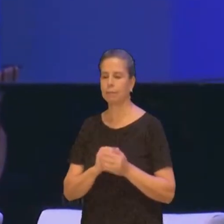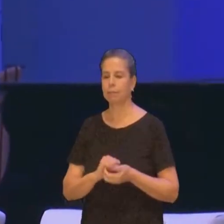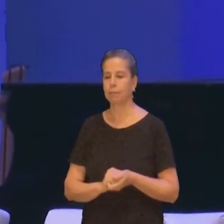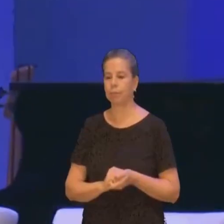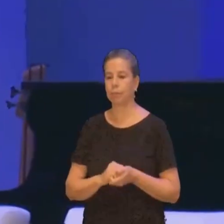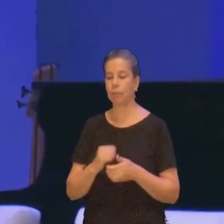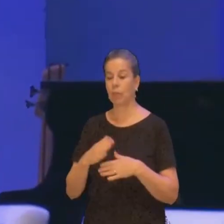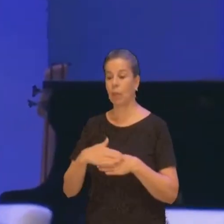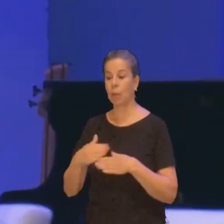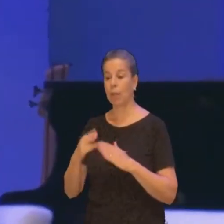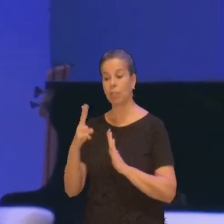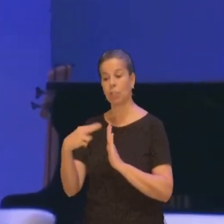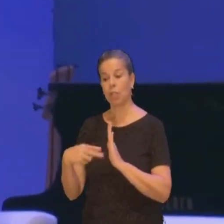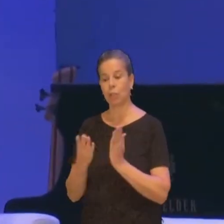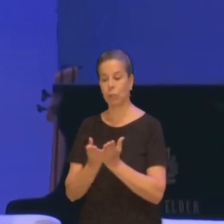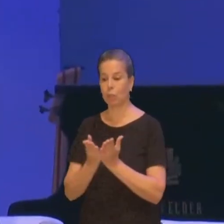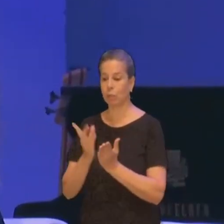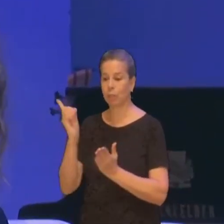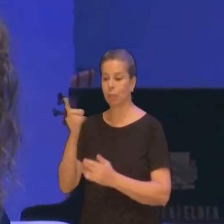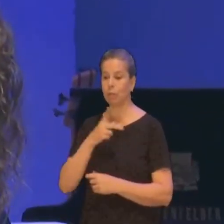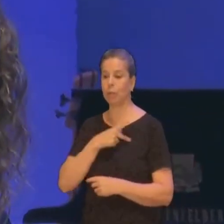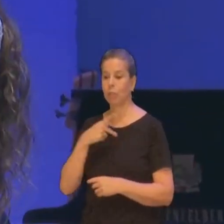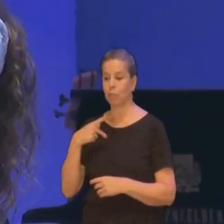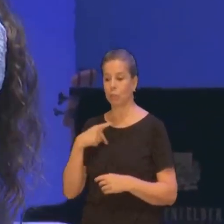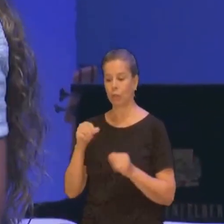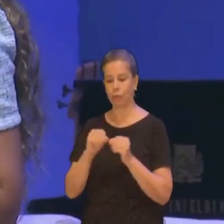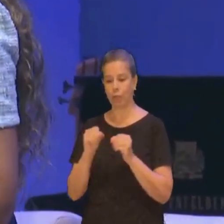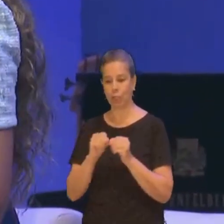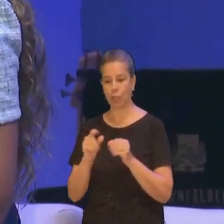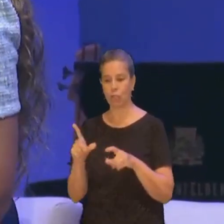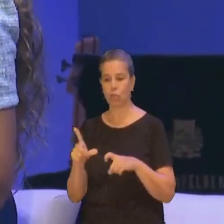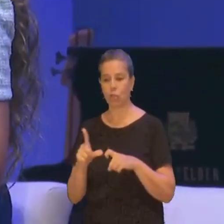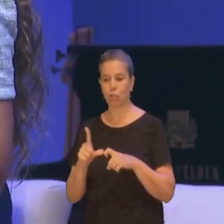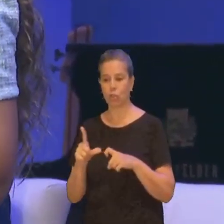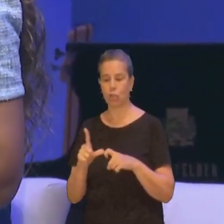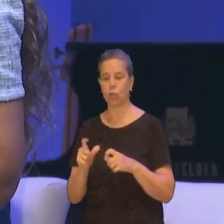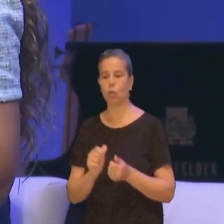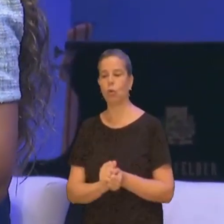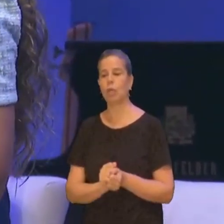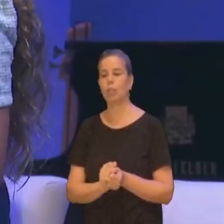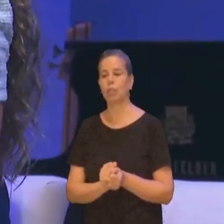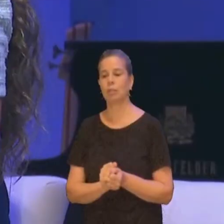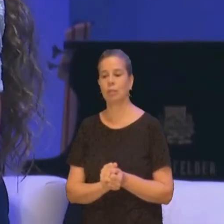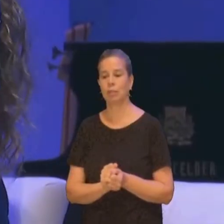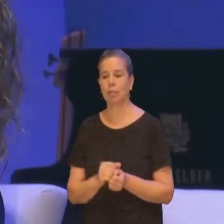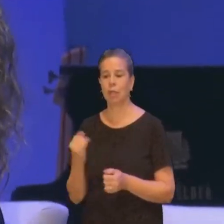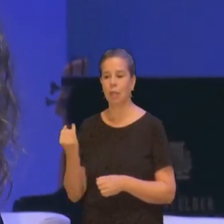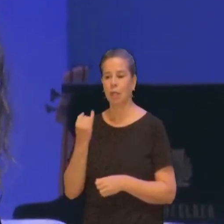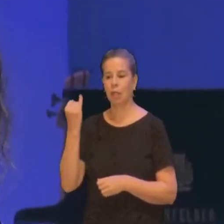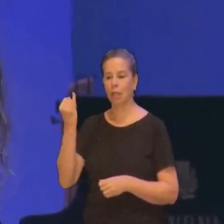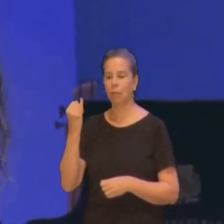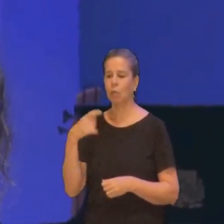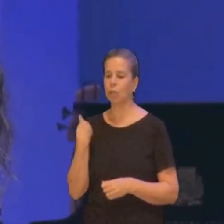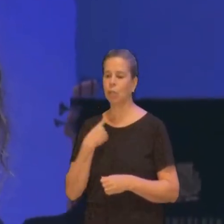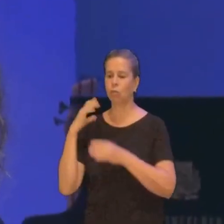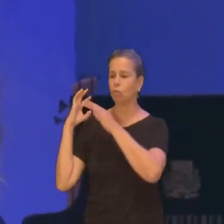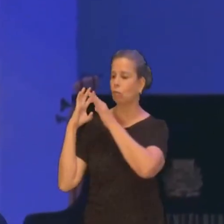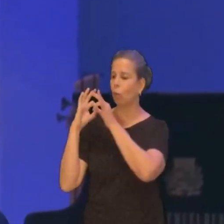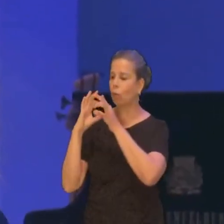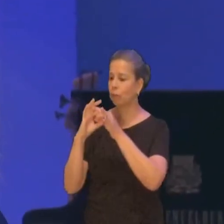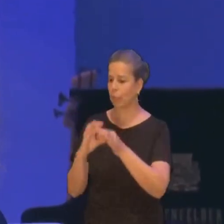A partir dessa leitura bíblica que o pastor fez, de Lucas 10, 25 a 37, é importante contextualizar